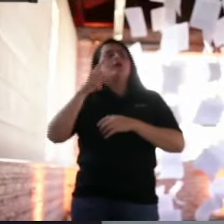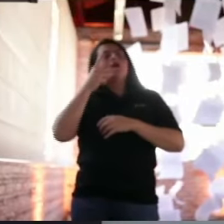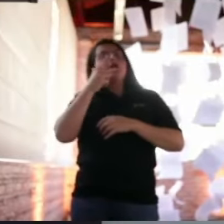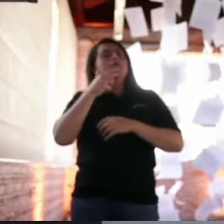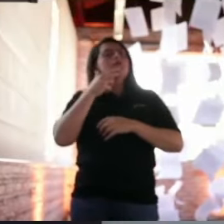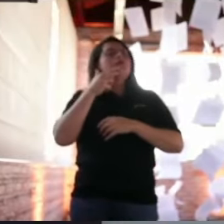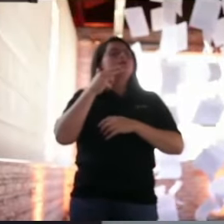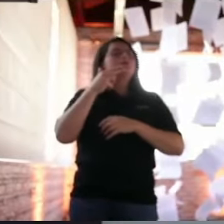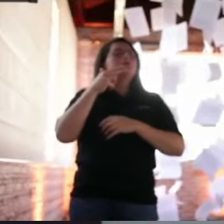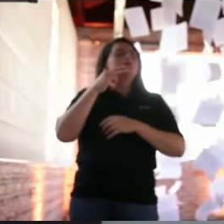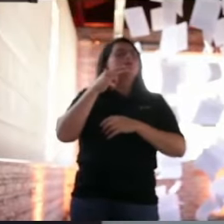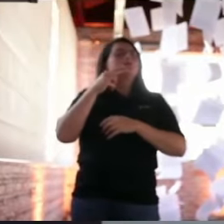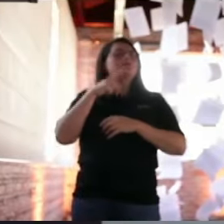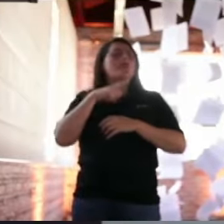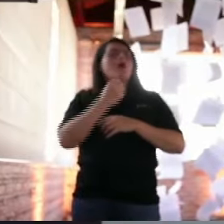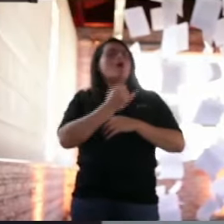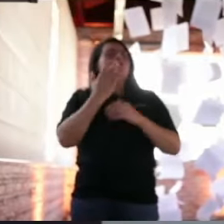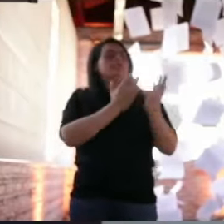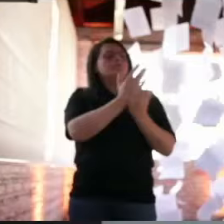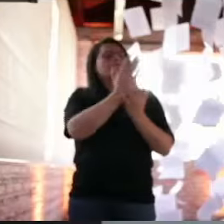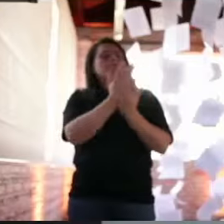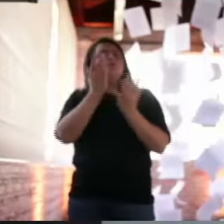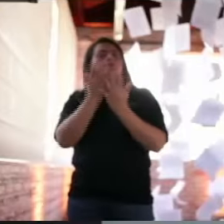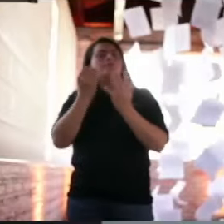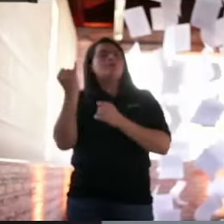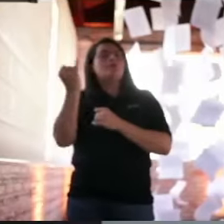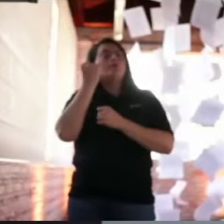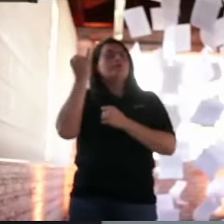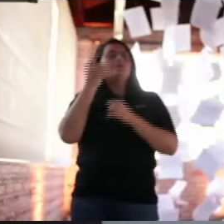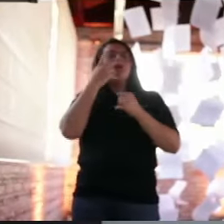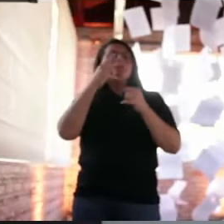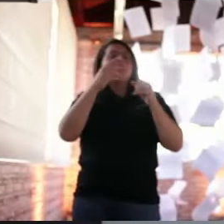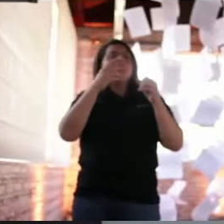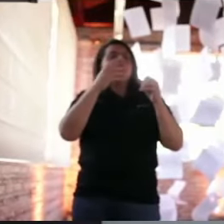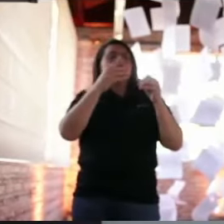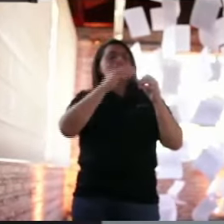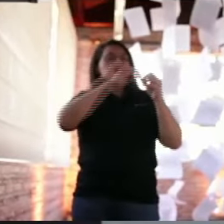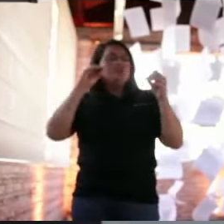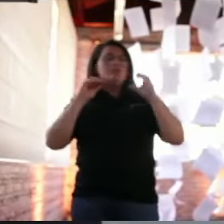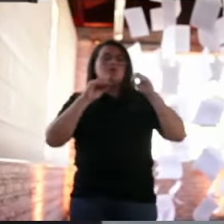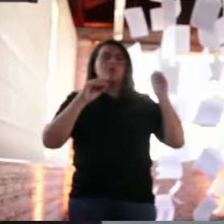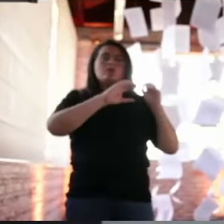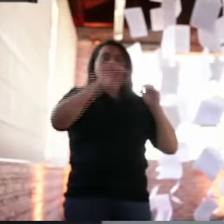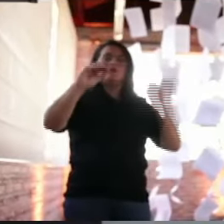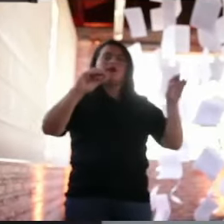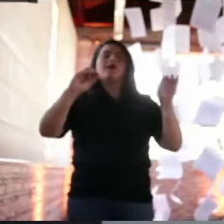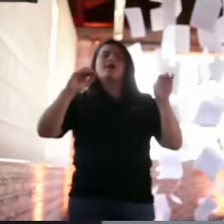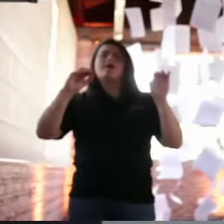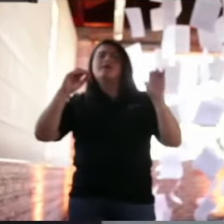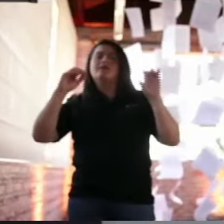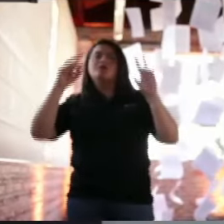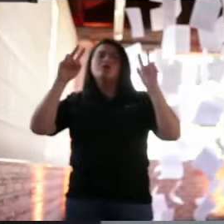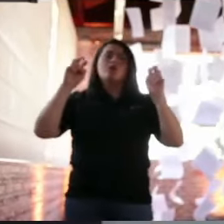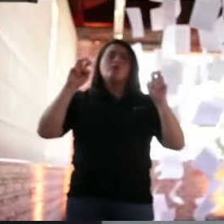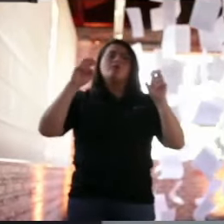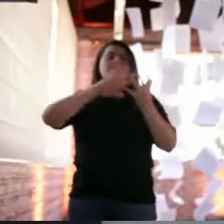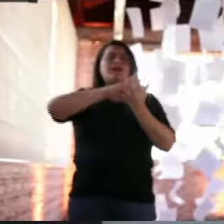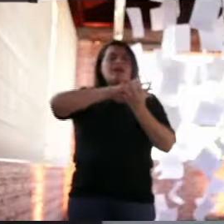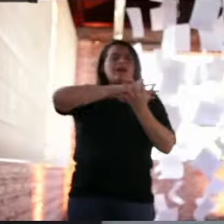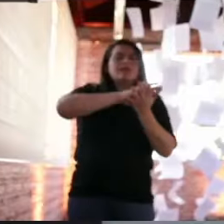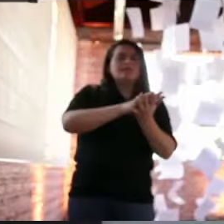fazer uns caminhos importantes aí para desmontar essa gerificação no sentido mais ruim o racismo dentro